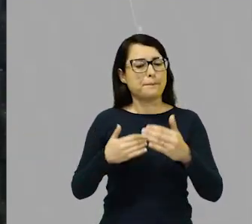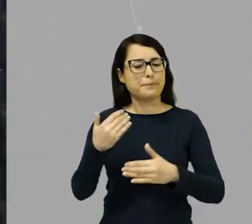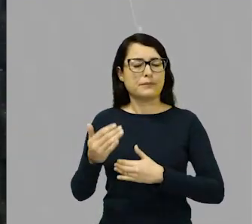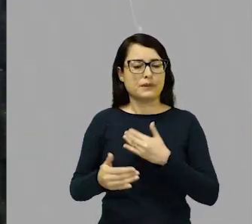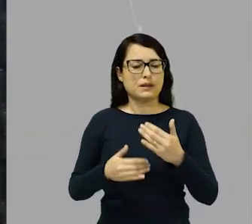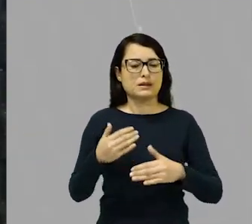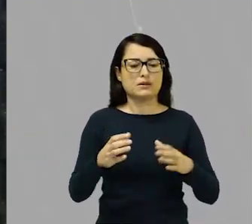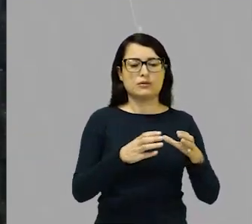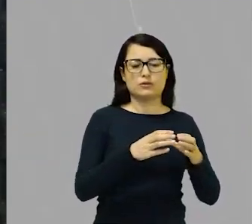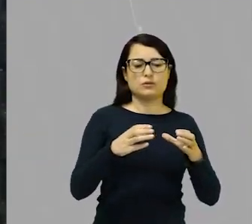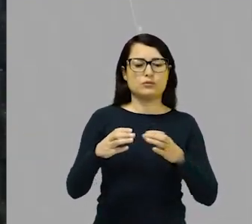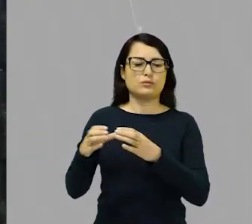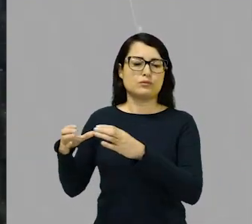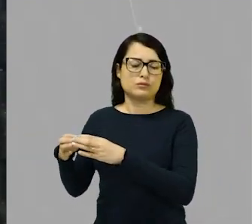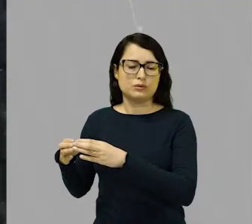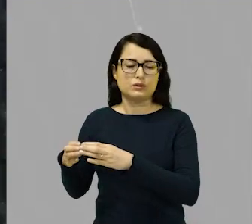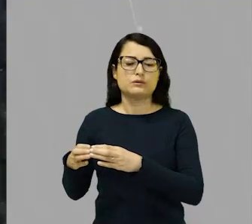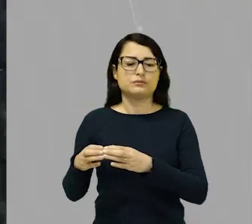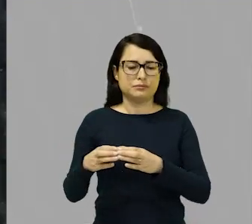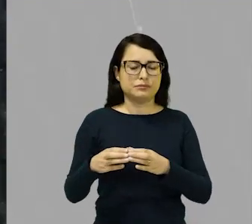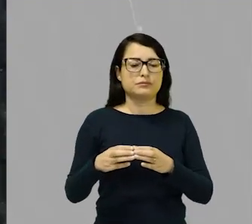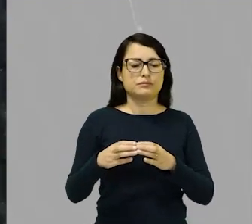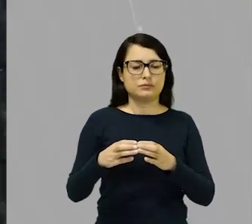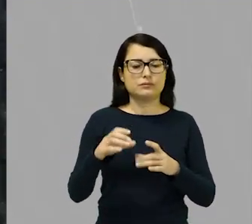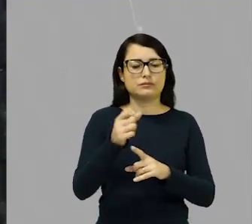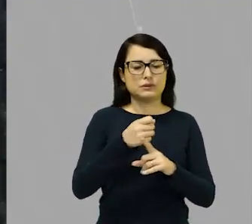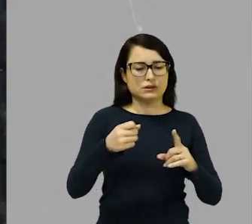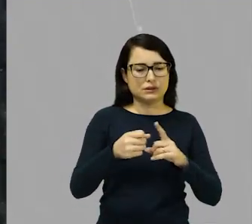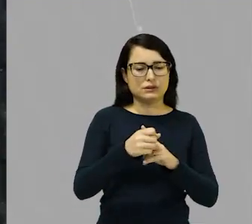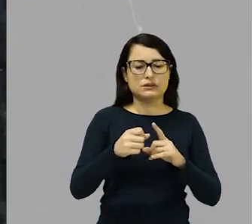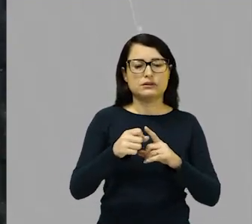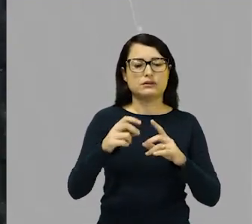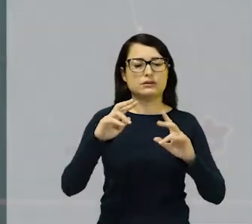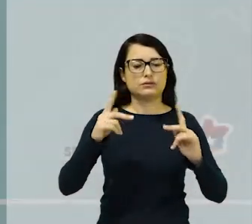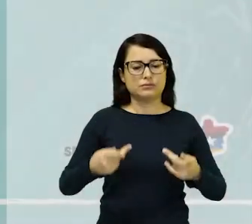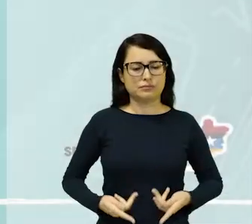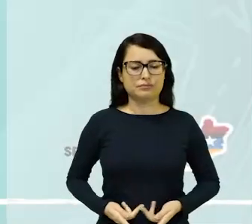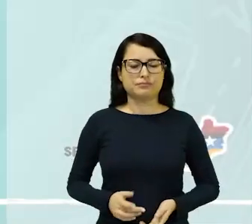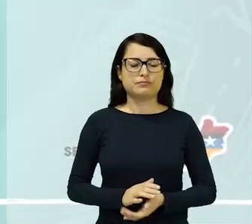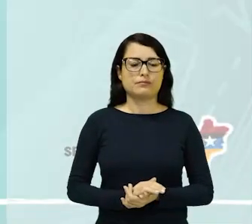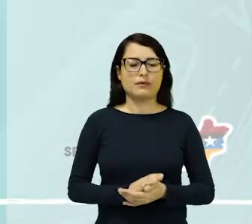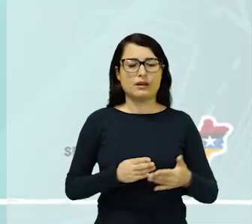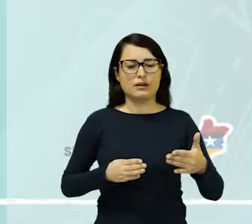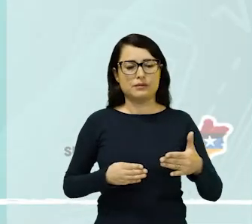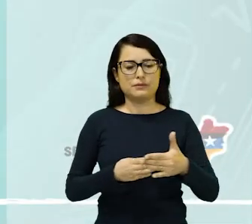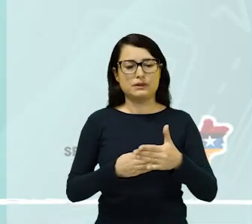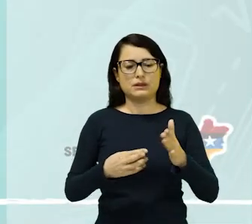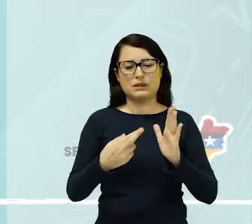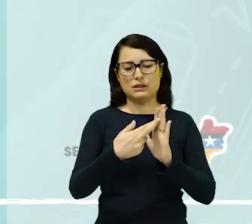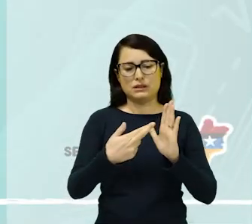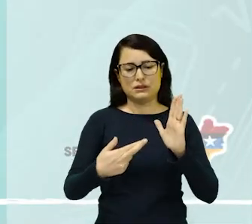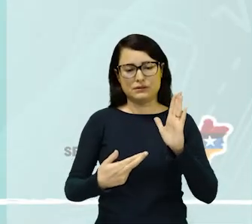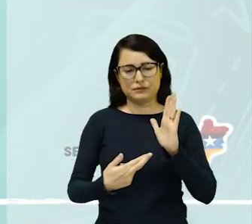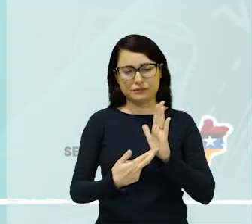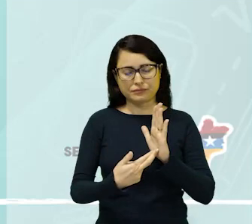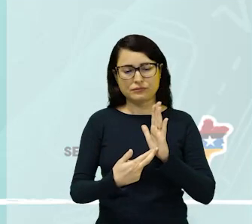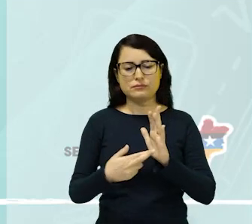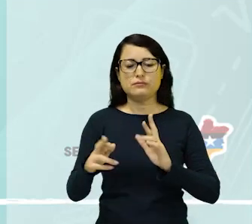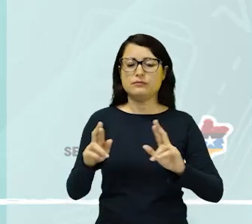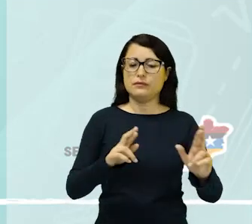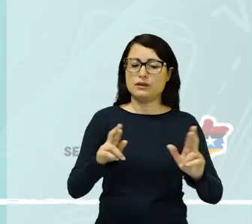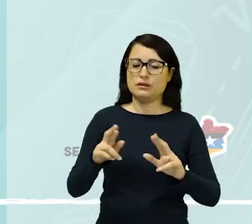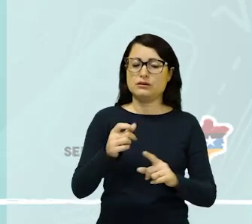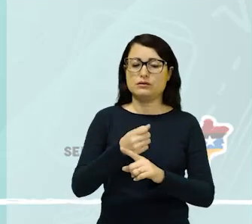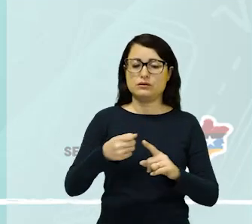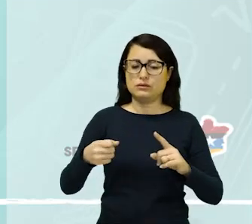cada comunidade, tribo, sociedade. Beleza? Segundo, limitar normativamente as relações sociais. Nós somos